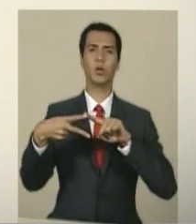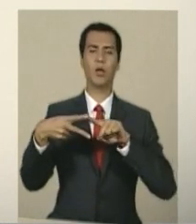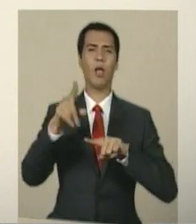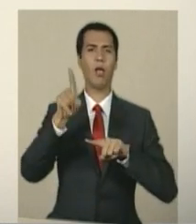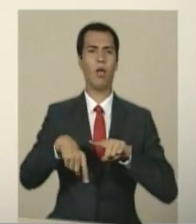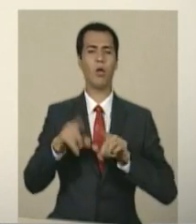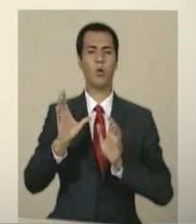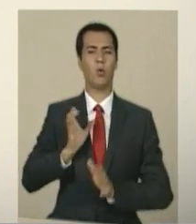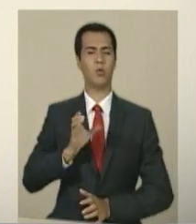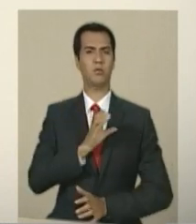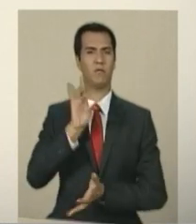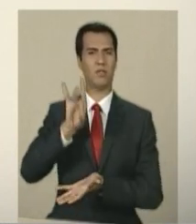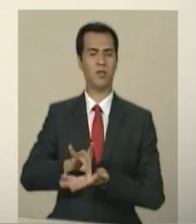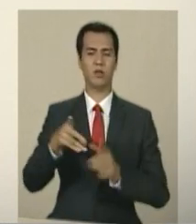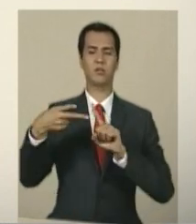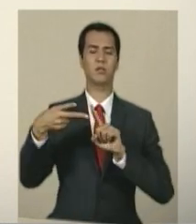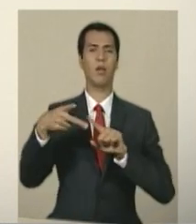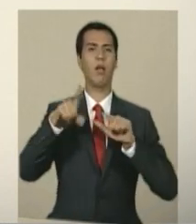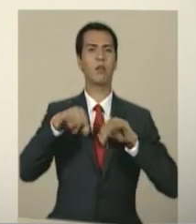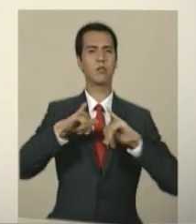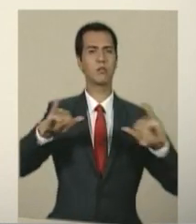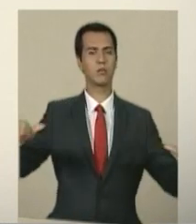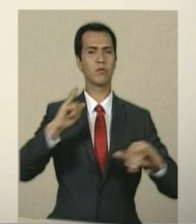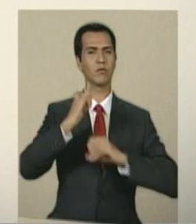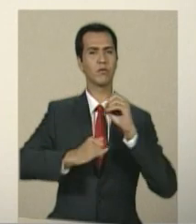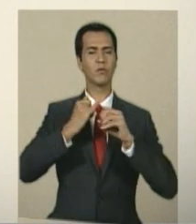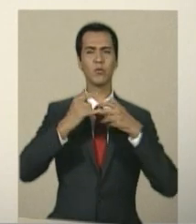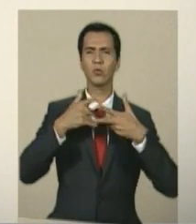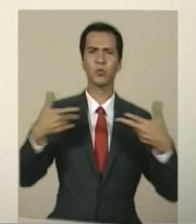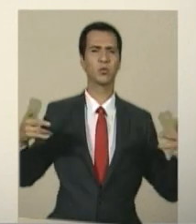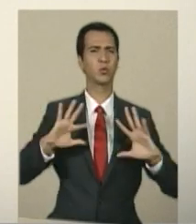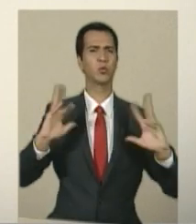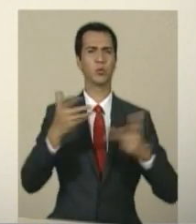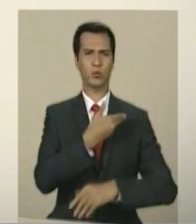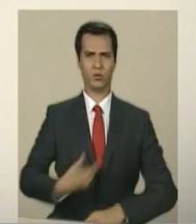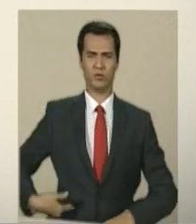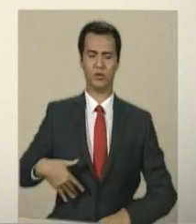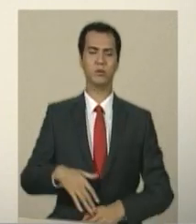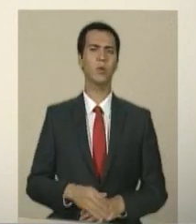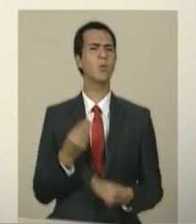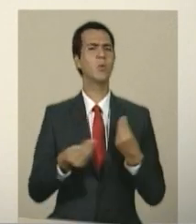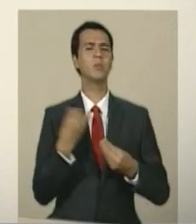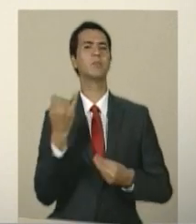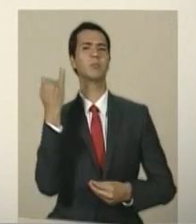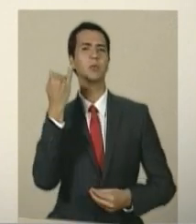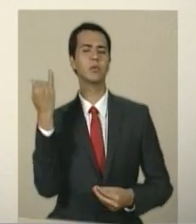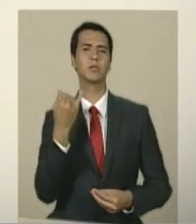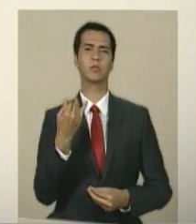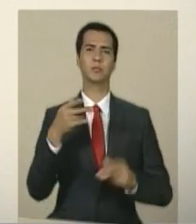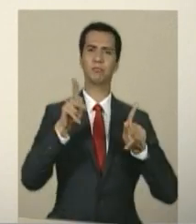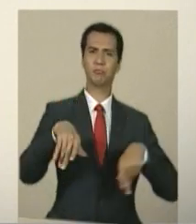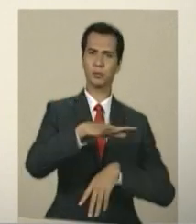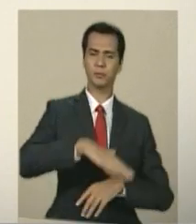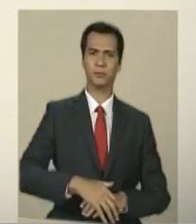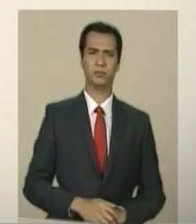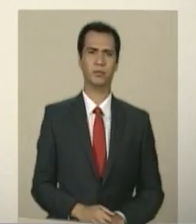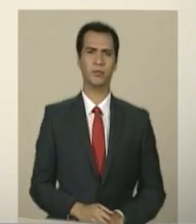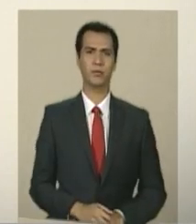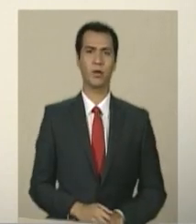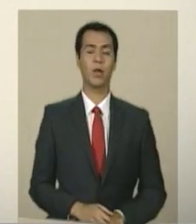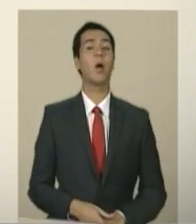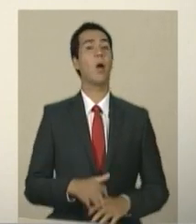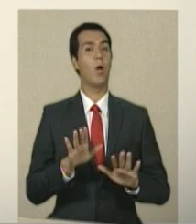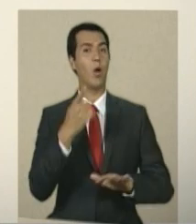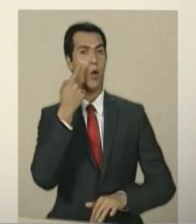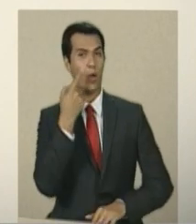importância dessas leis pro nosso país olha Lucio são duas leis importantíssimas para fortalecer a